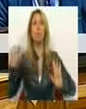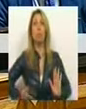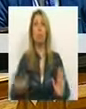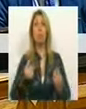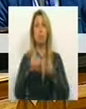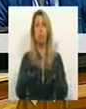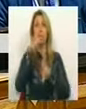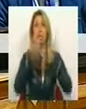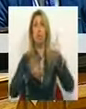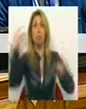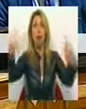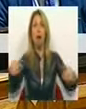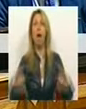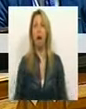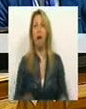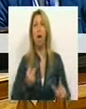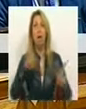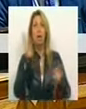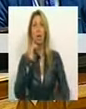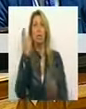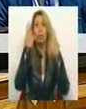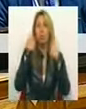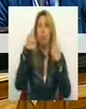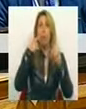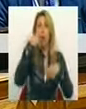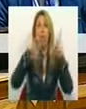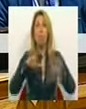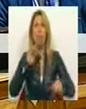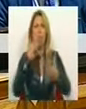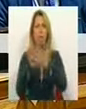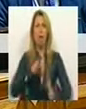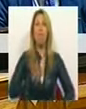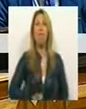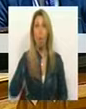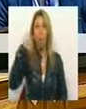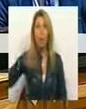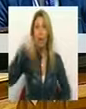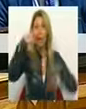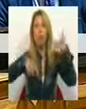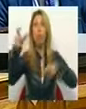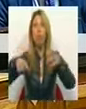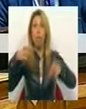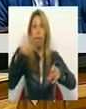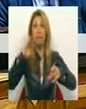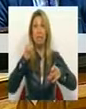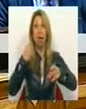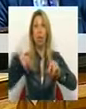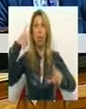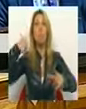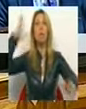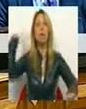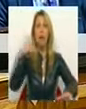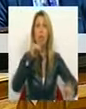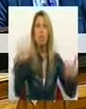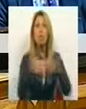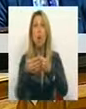cidadãos a submissão do povo ucraniano na forma da década de 30 do século passado levou à morte de milhões de pessoas e constituiu uma